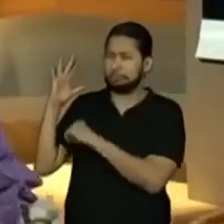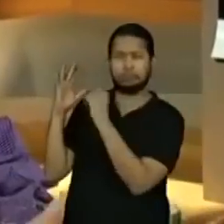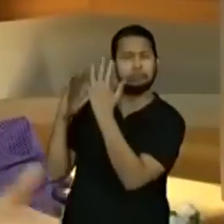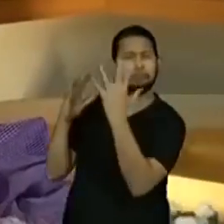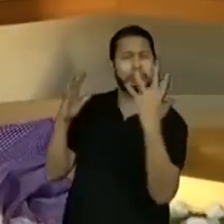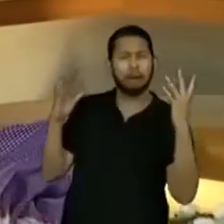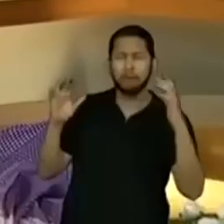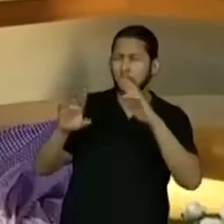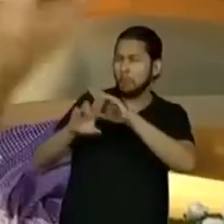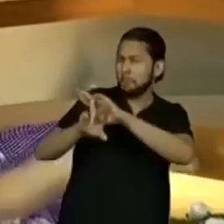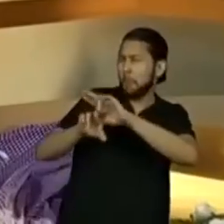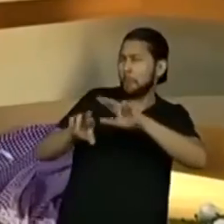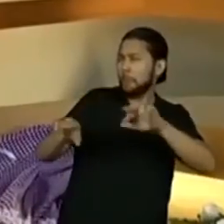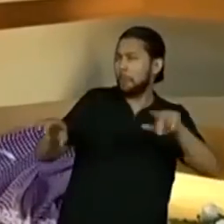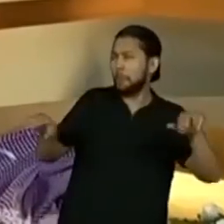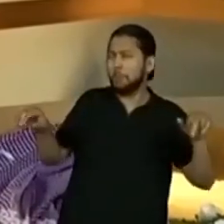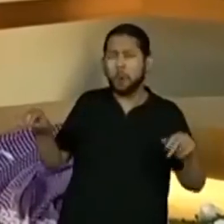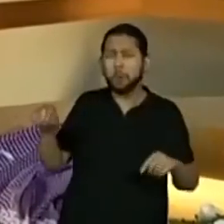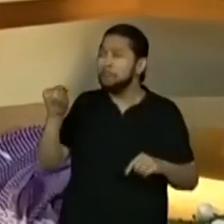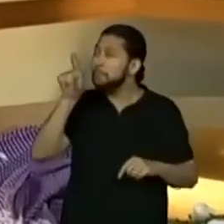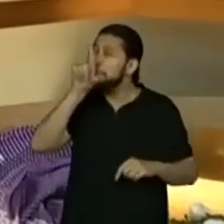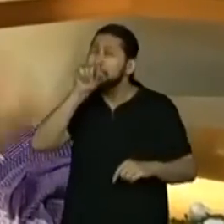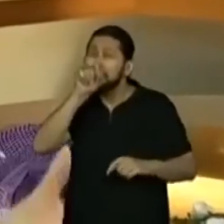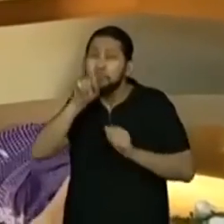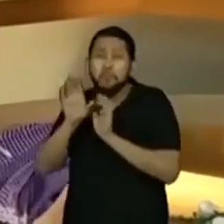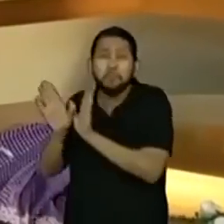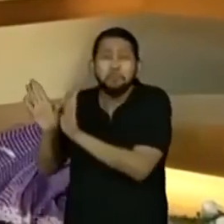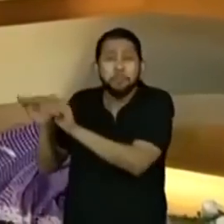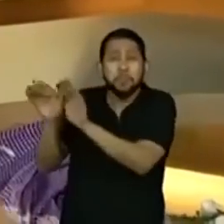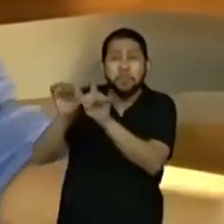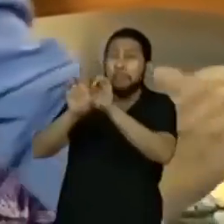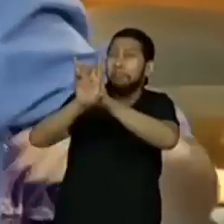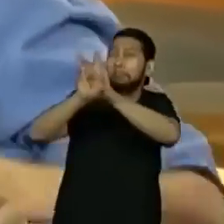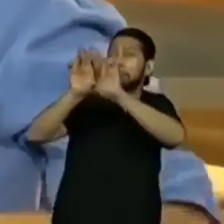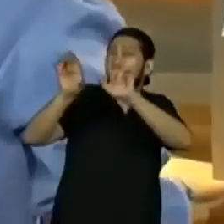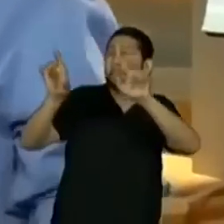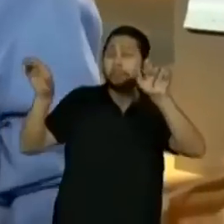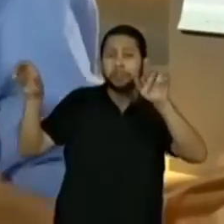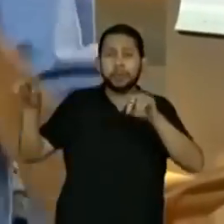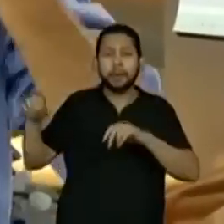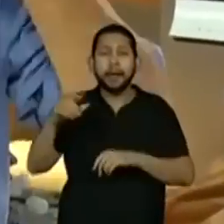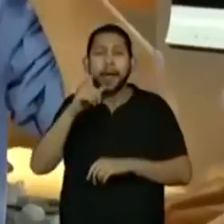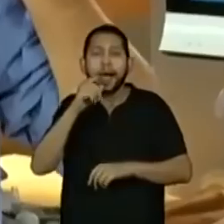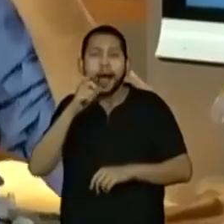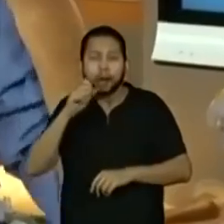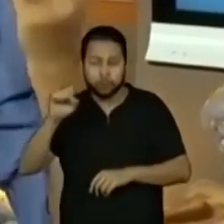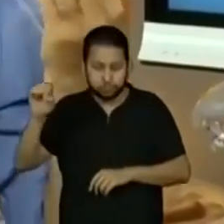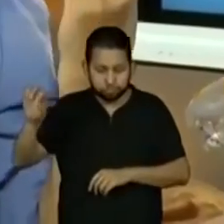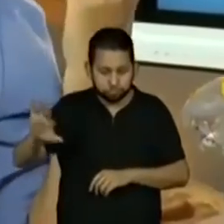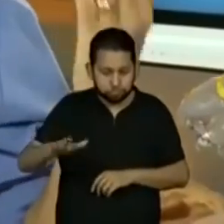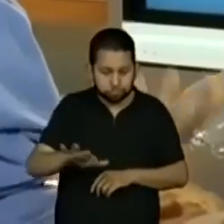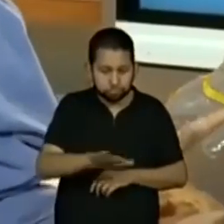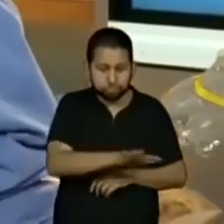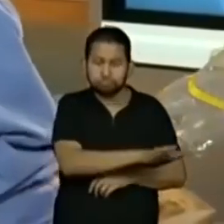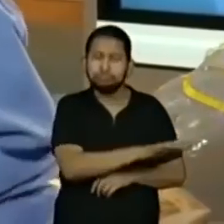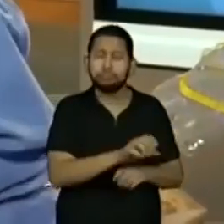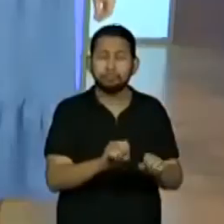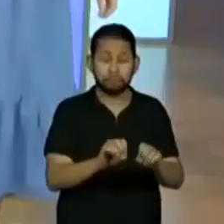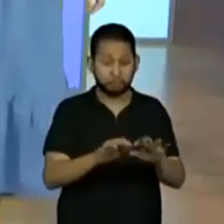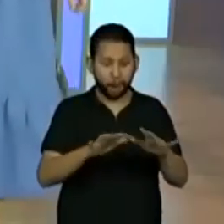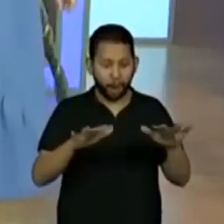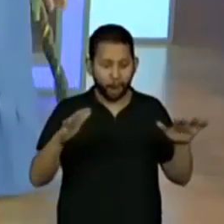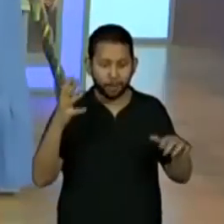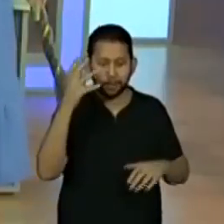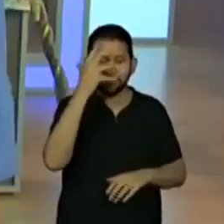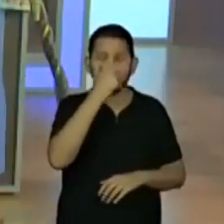de belas espécies, de várias espécies, água cristalina e um jardim belíssimo.